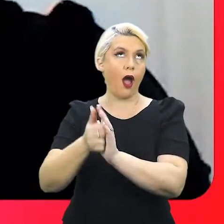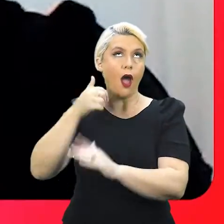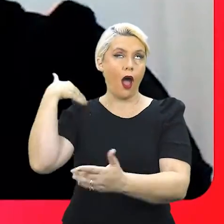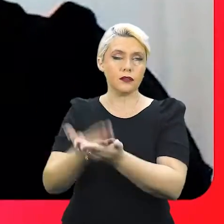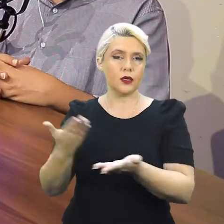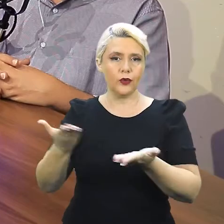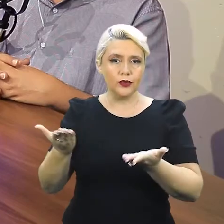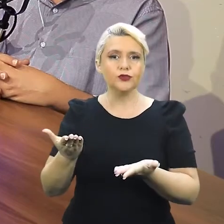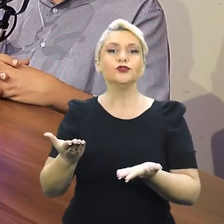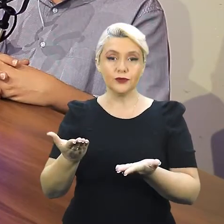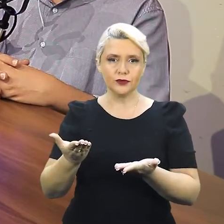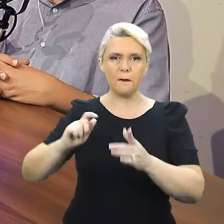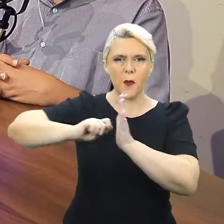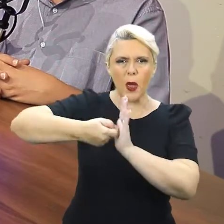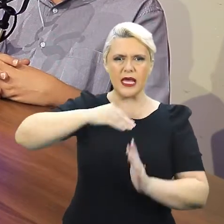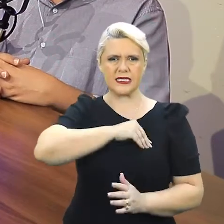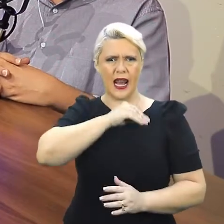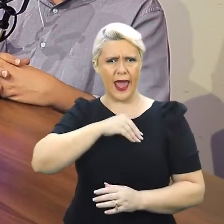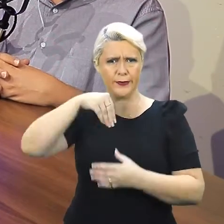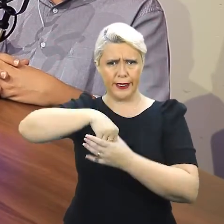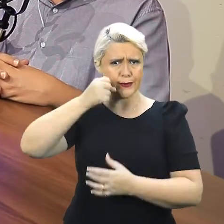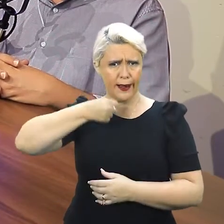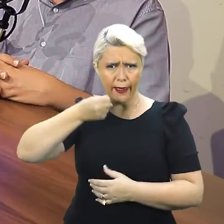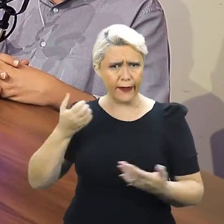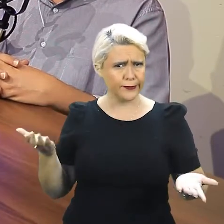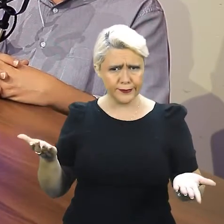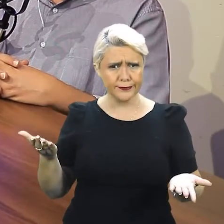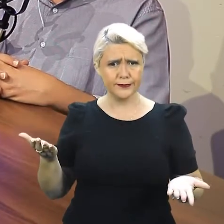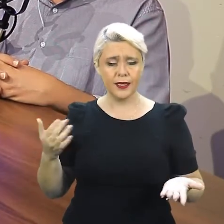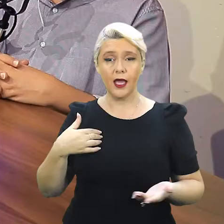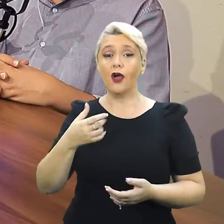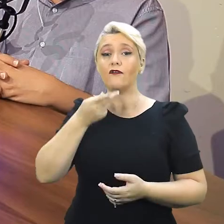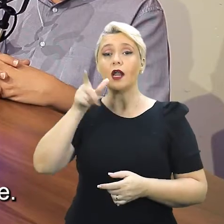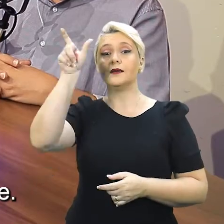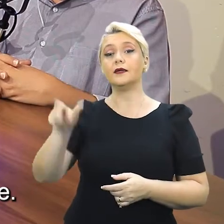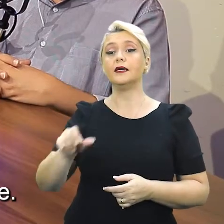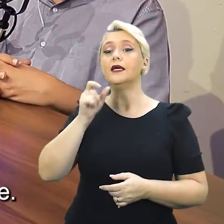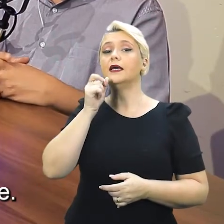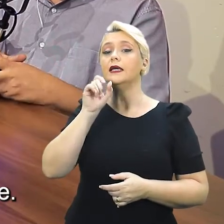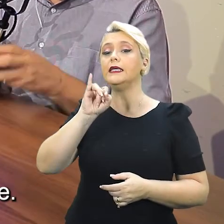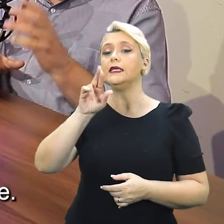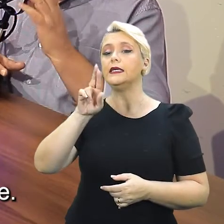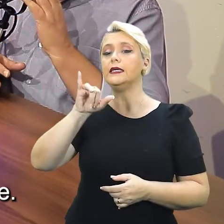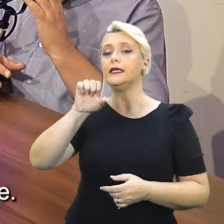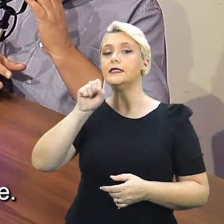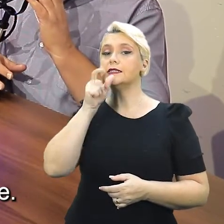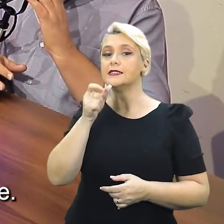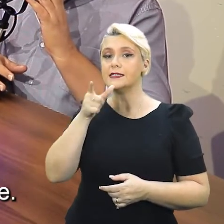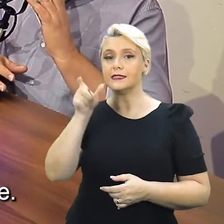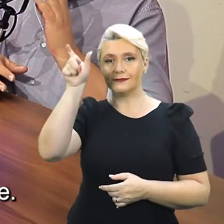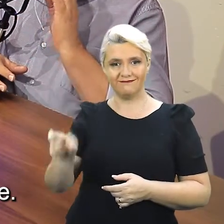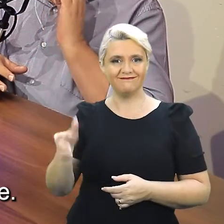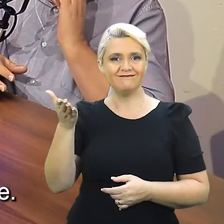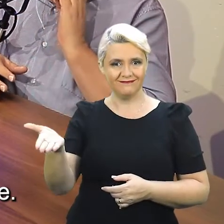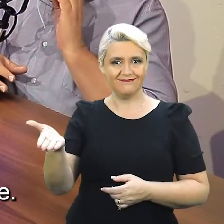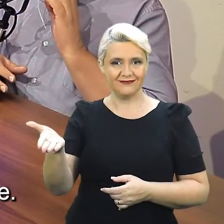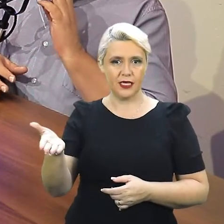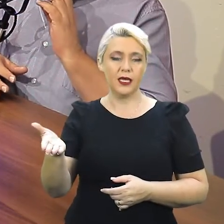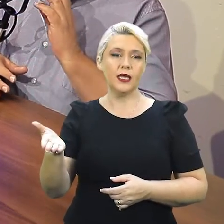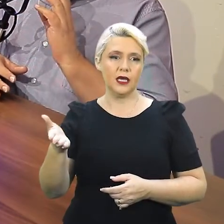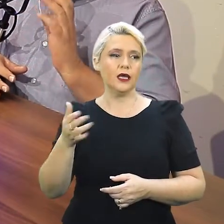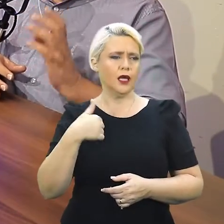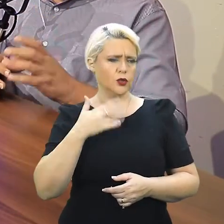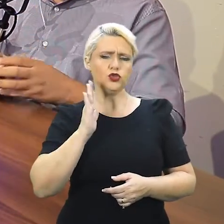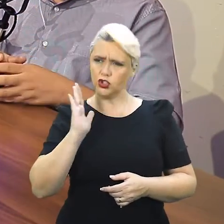hoje, bloqueia salário meu no Senado e tudo. Eu Aham. falo do Íris Rezende. O Íris Sim. Rezende é o. Você ouviu falar muito dele?